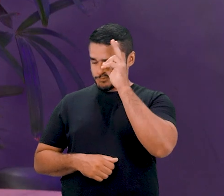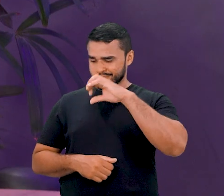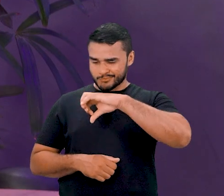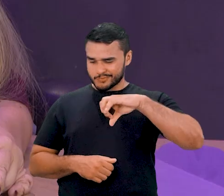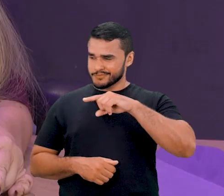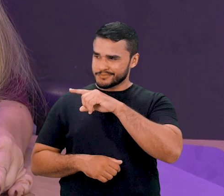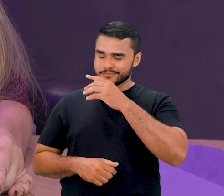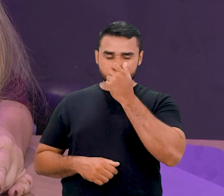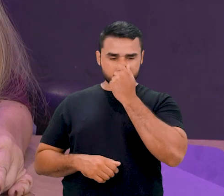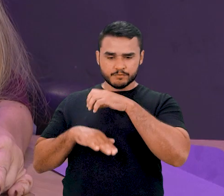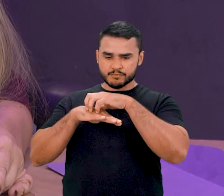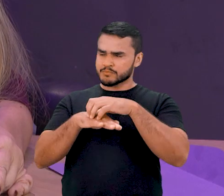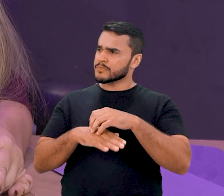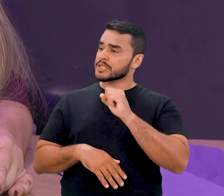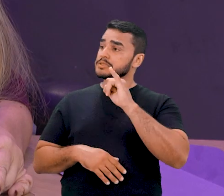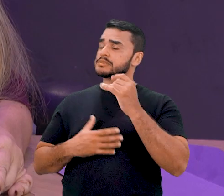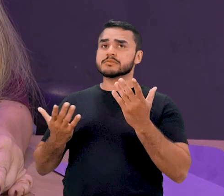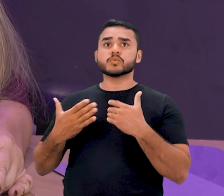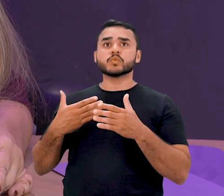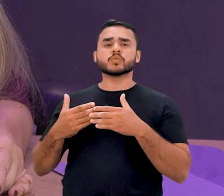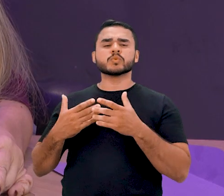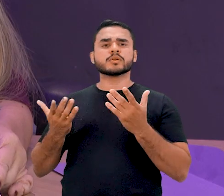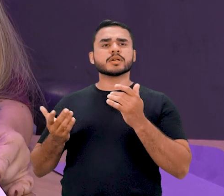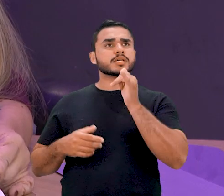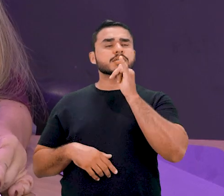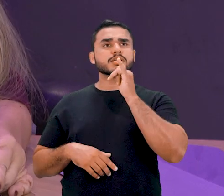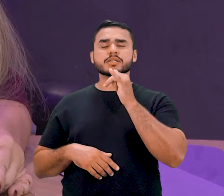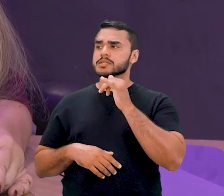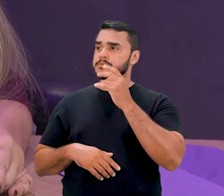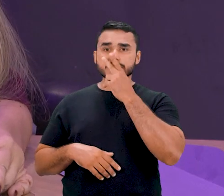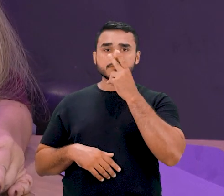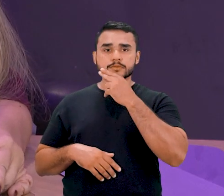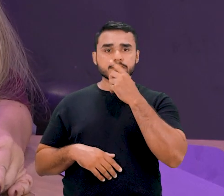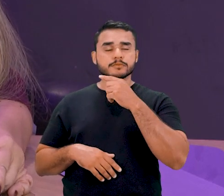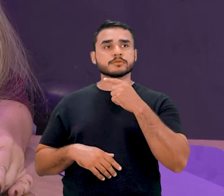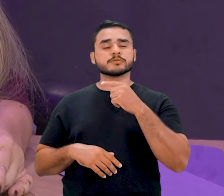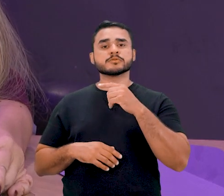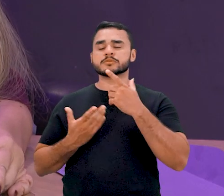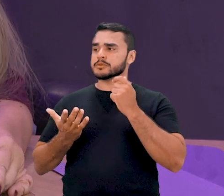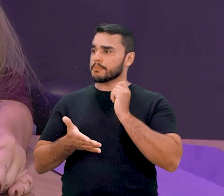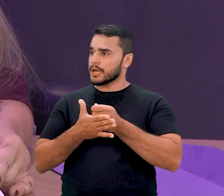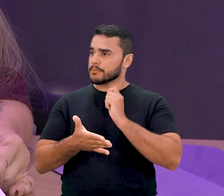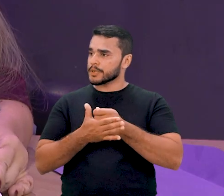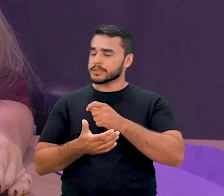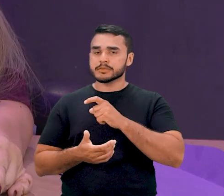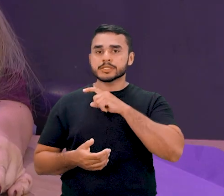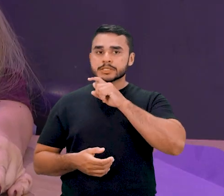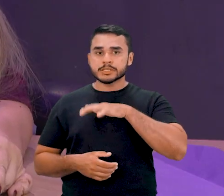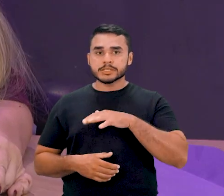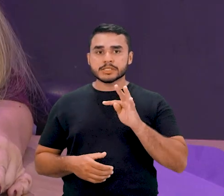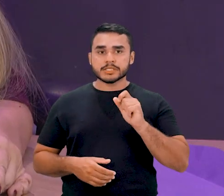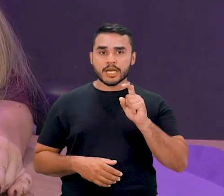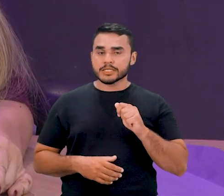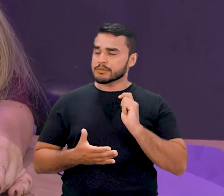táxi, tem uma taxa enorme para a pessoa, qualquer lugar que ela vai, é aquele mesmo preço, aquela mesma taxa. Então, a gente tem que mudar muita